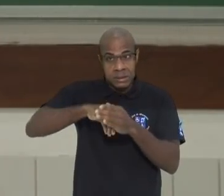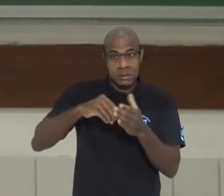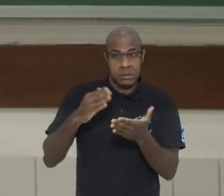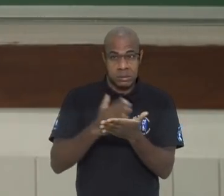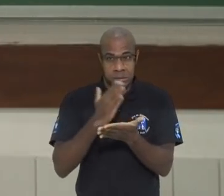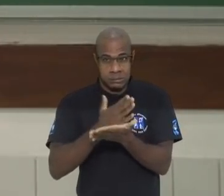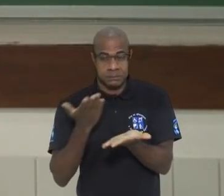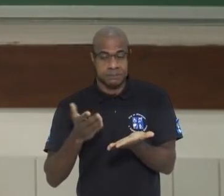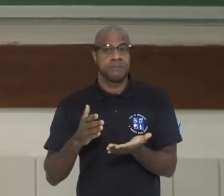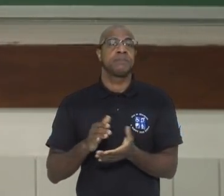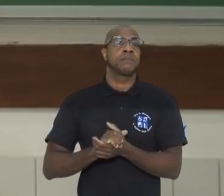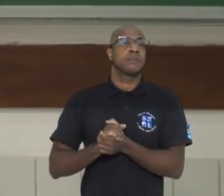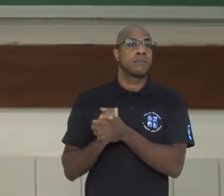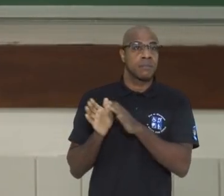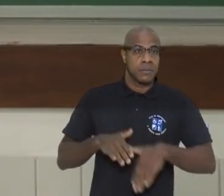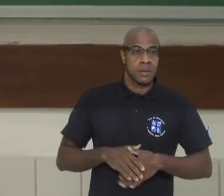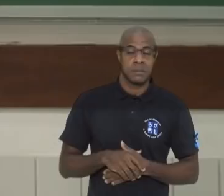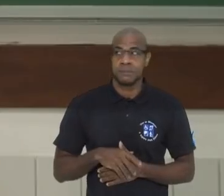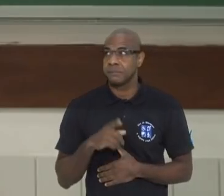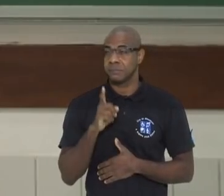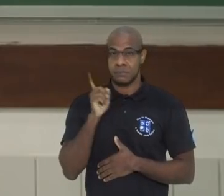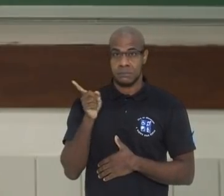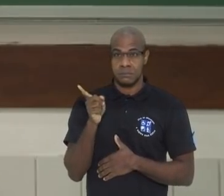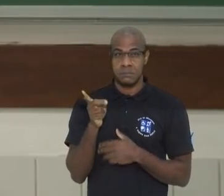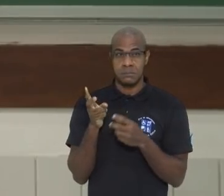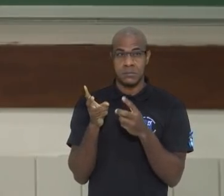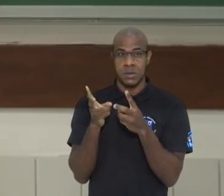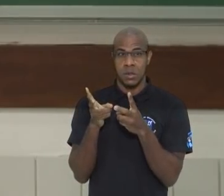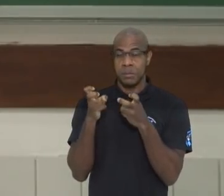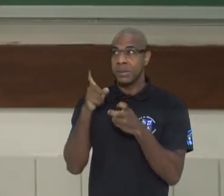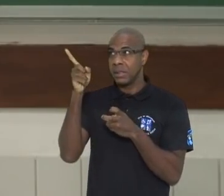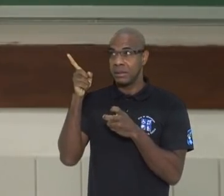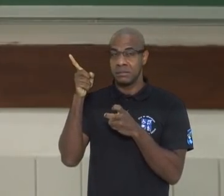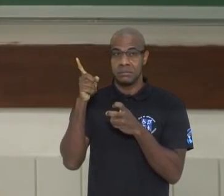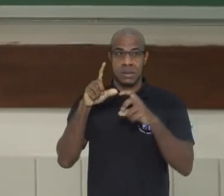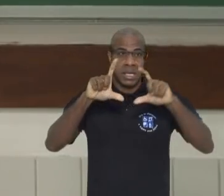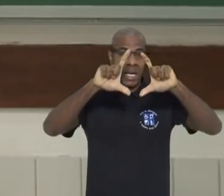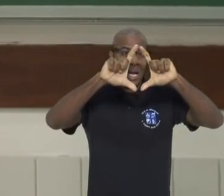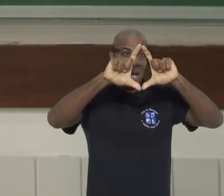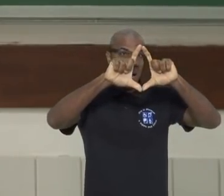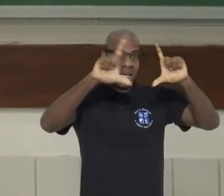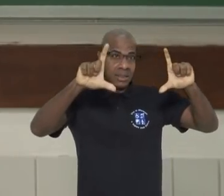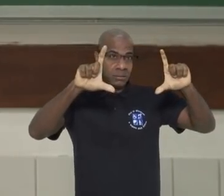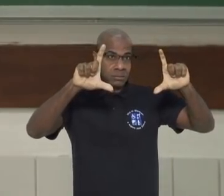Observe agora, então, a leitura do trecho que nós acabamos de